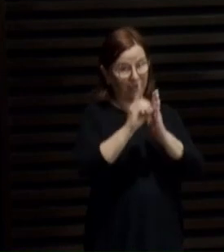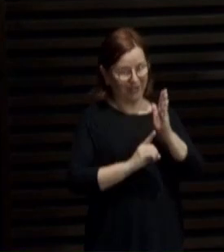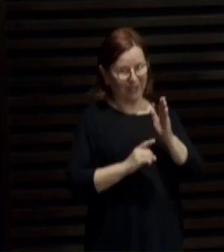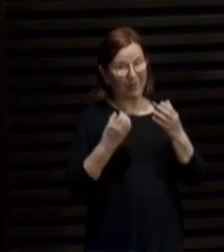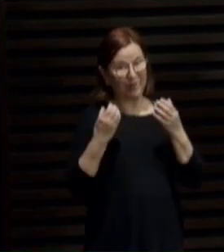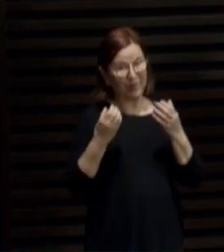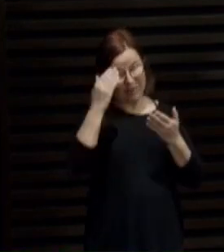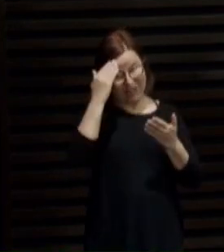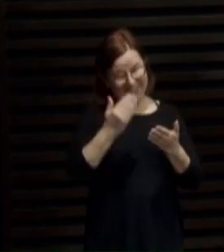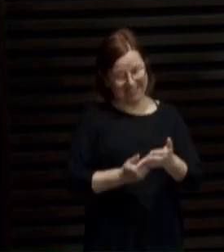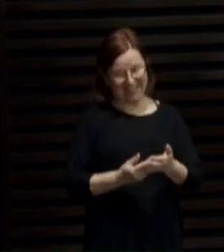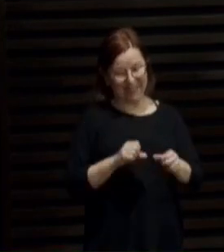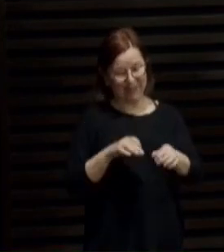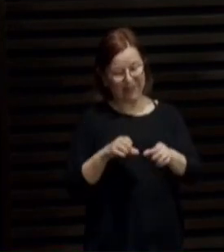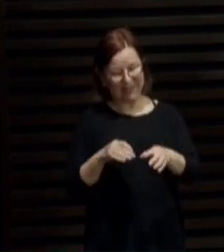quanto